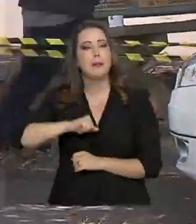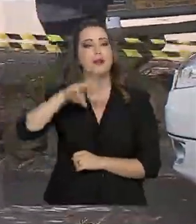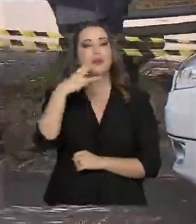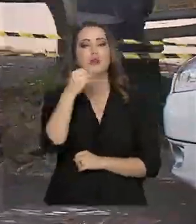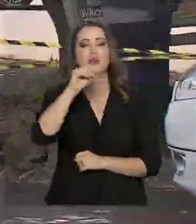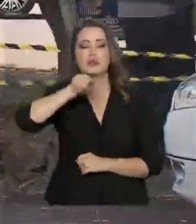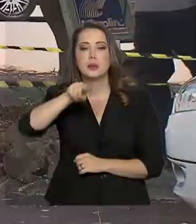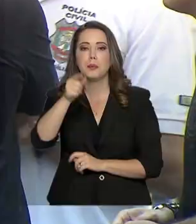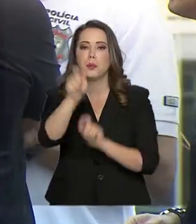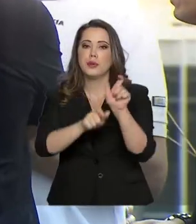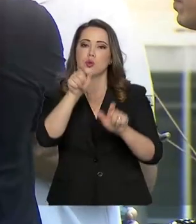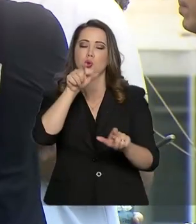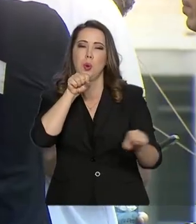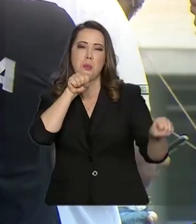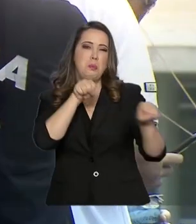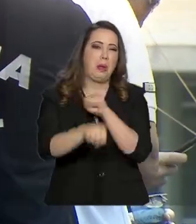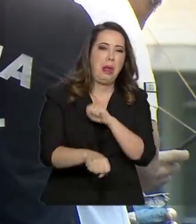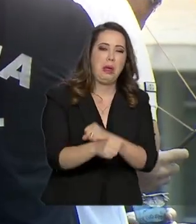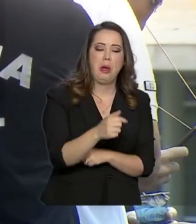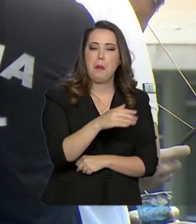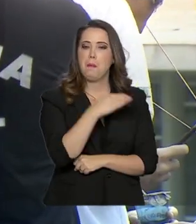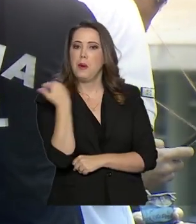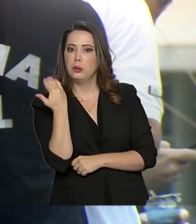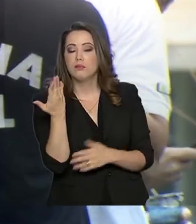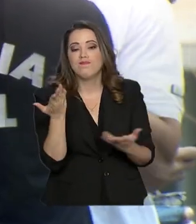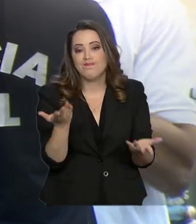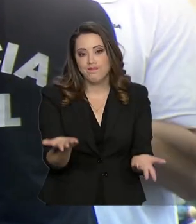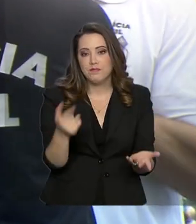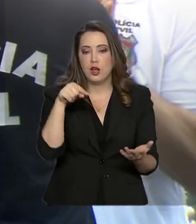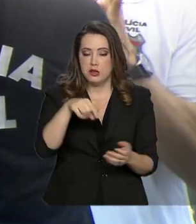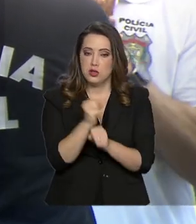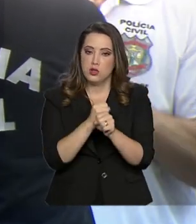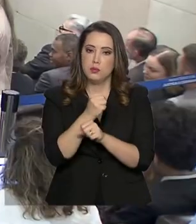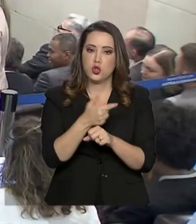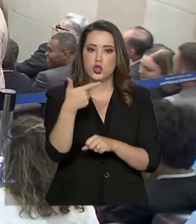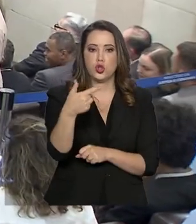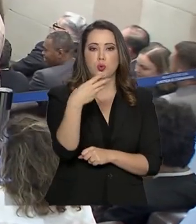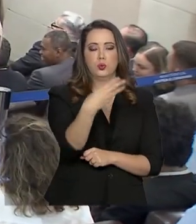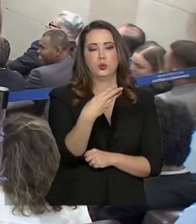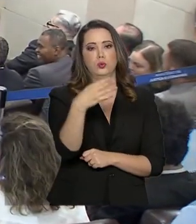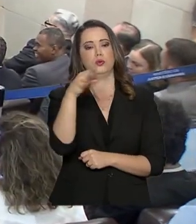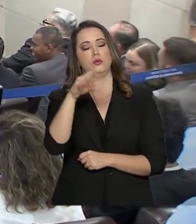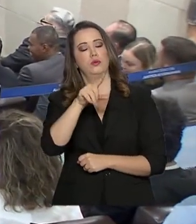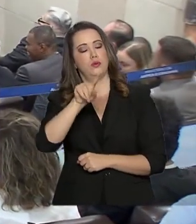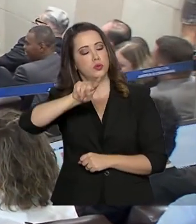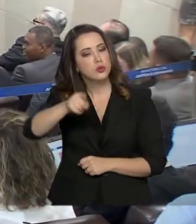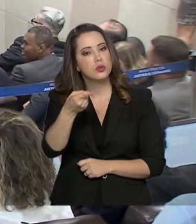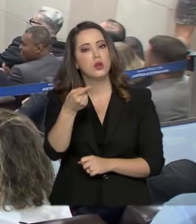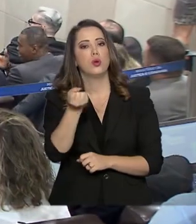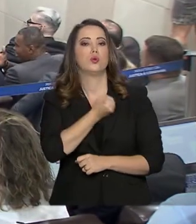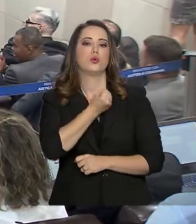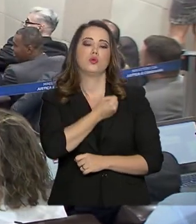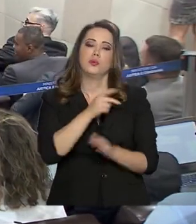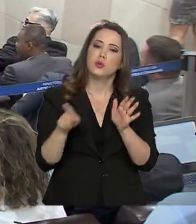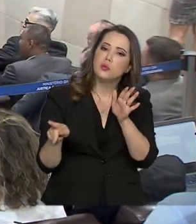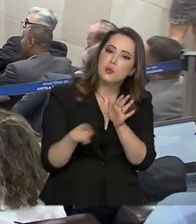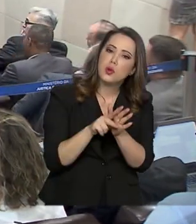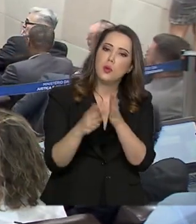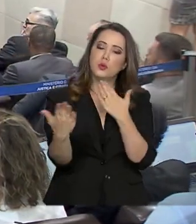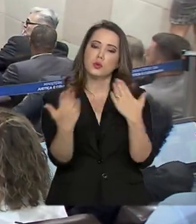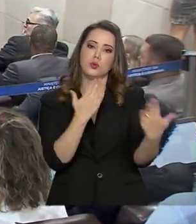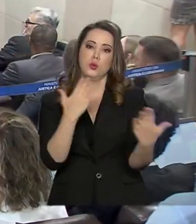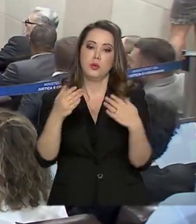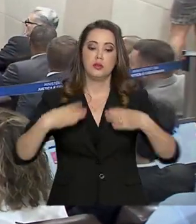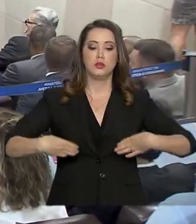foram assassinadas. Este ano, o número caiu para 23 mil. Os dados fazem parte de um balanço dos trabalhos do